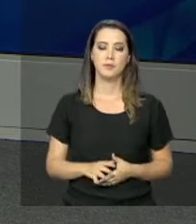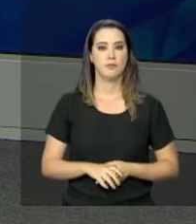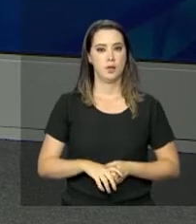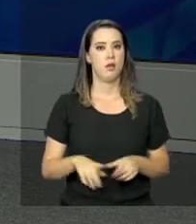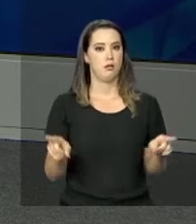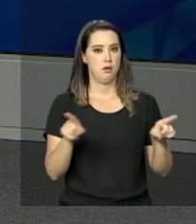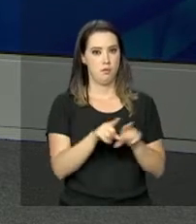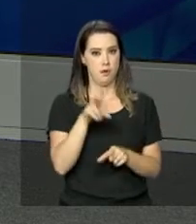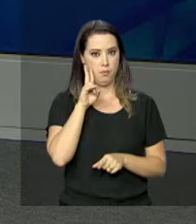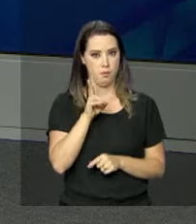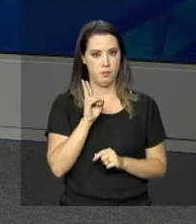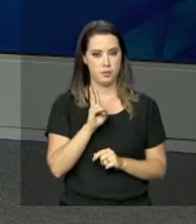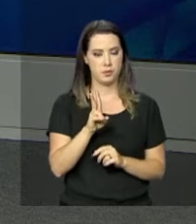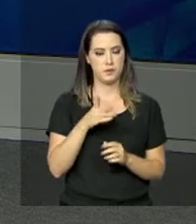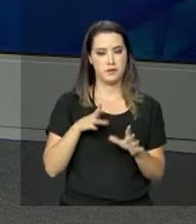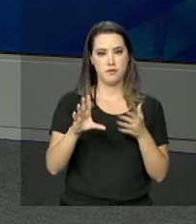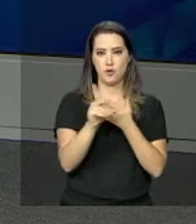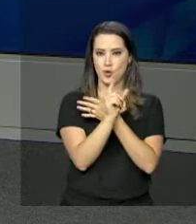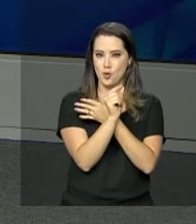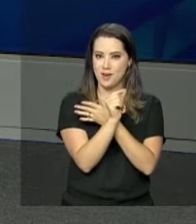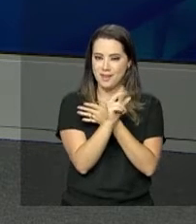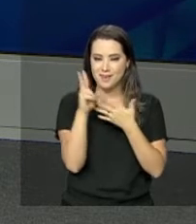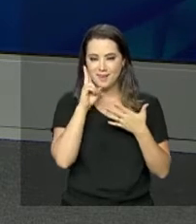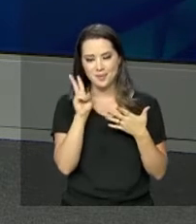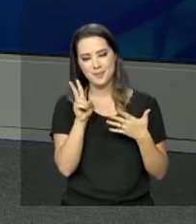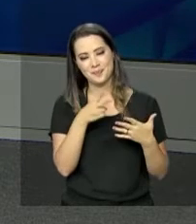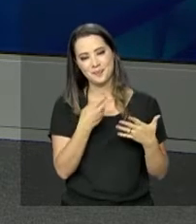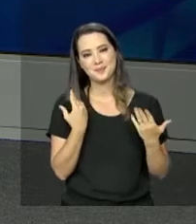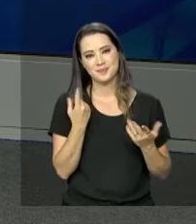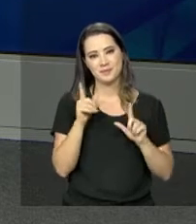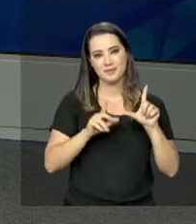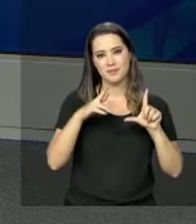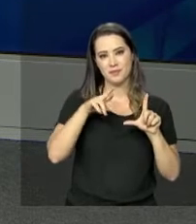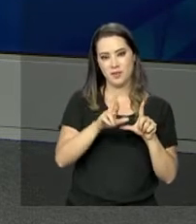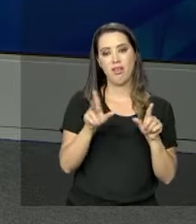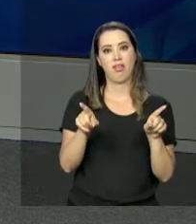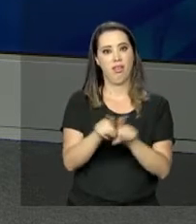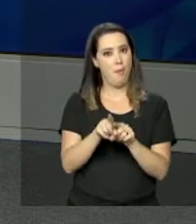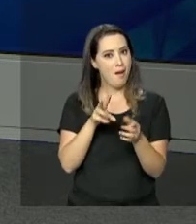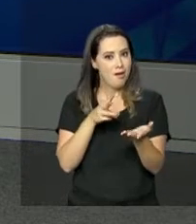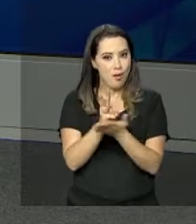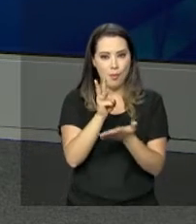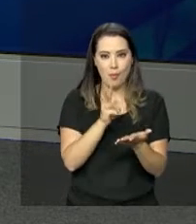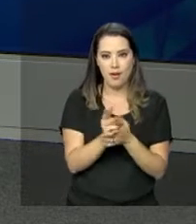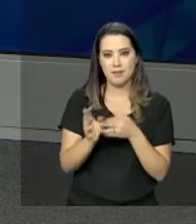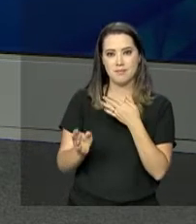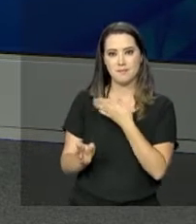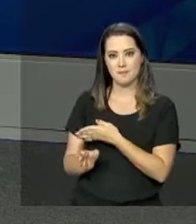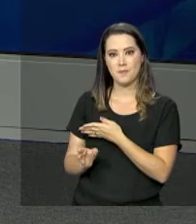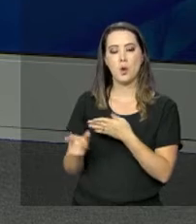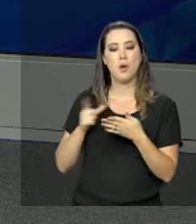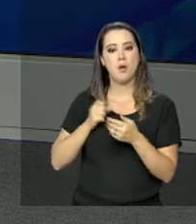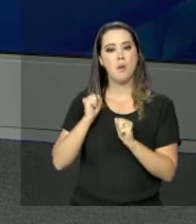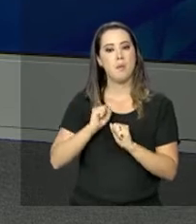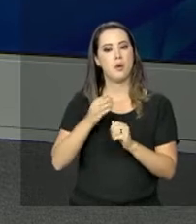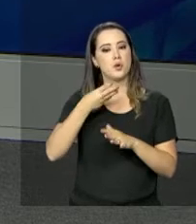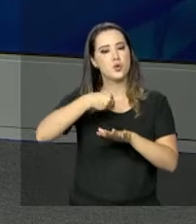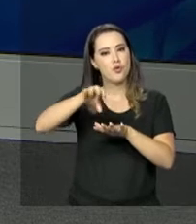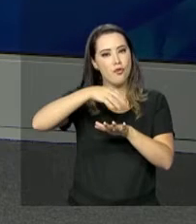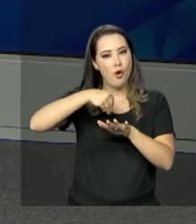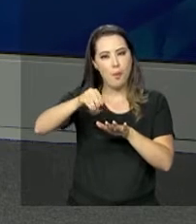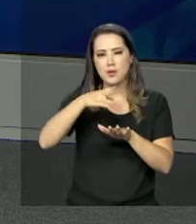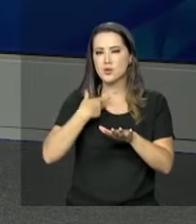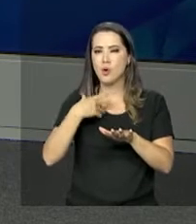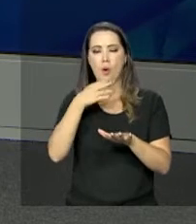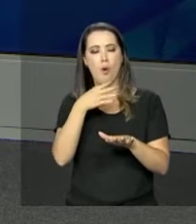e também é possível seguir a nbr no twitter e ainda tem o mote zap anote o número mande para nós as suas sugestões de